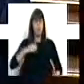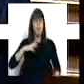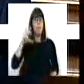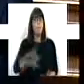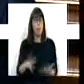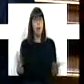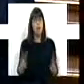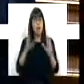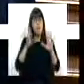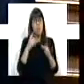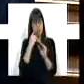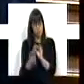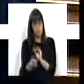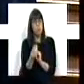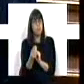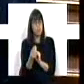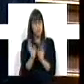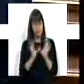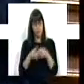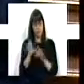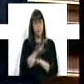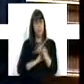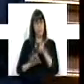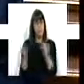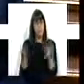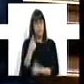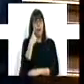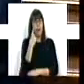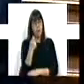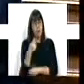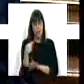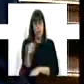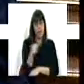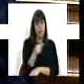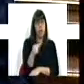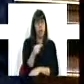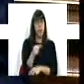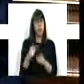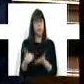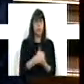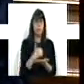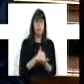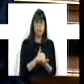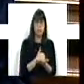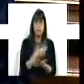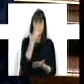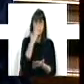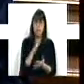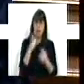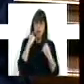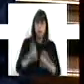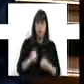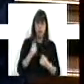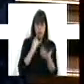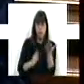país. Mas o mais insólito é que a Comissão Europeia, apesar de reconhecer os efeitos negativos das suas receitas, parece teimar em